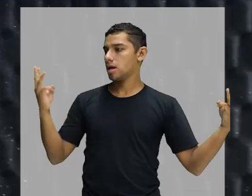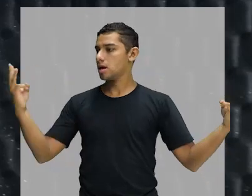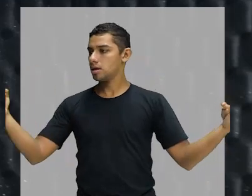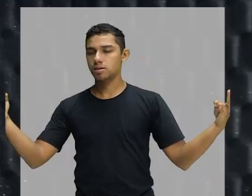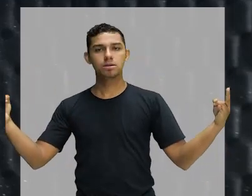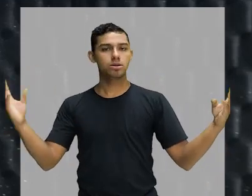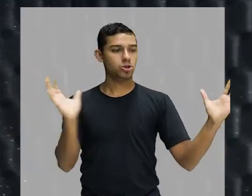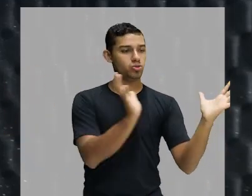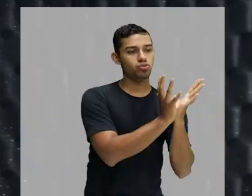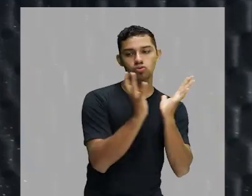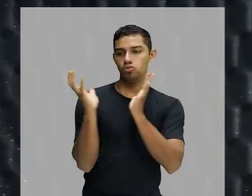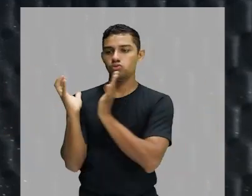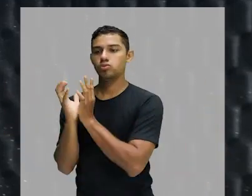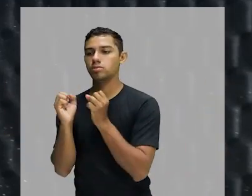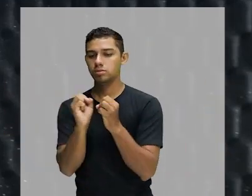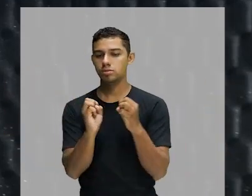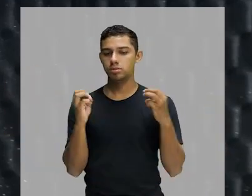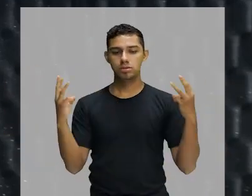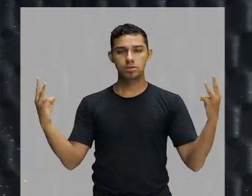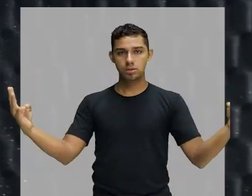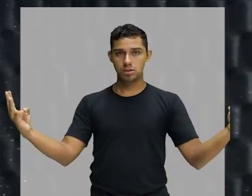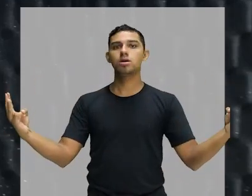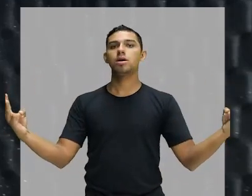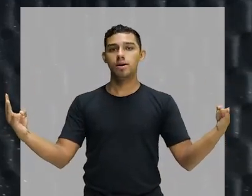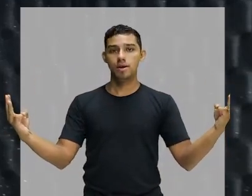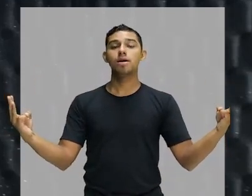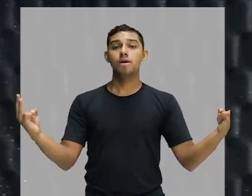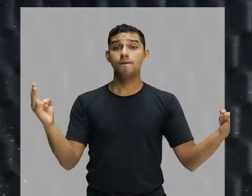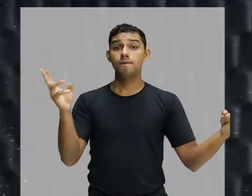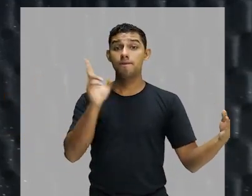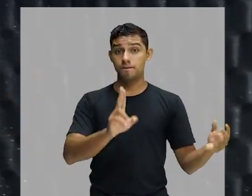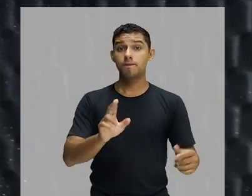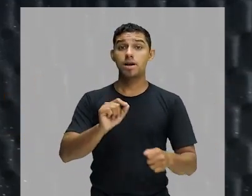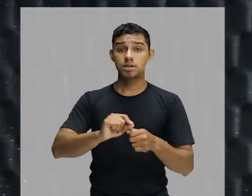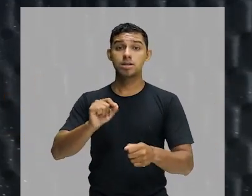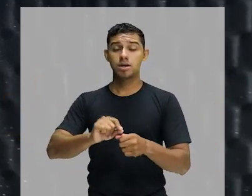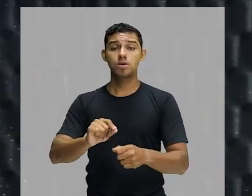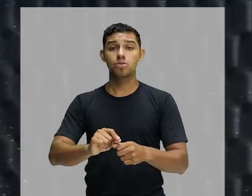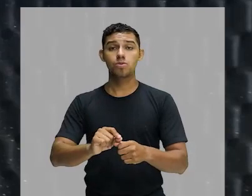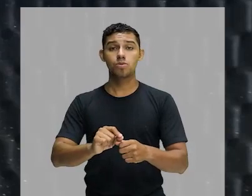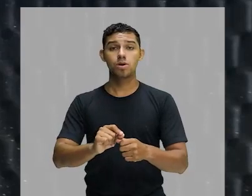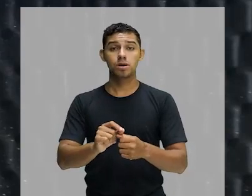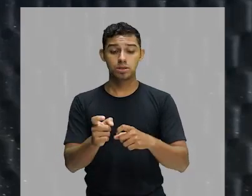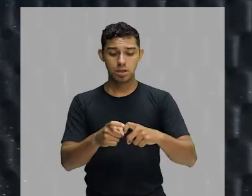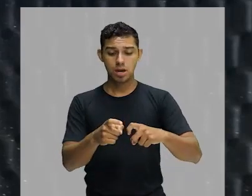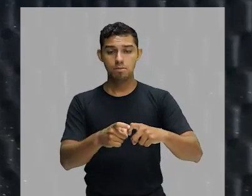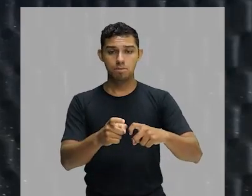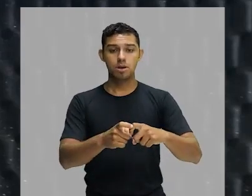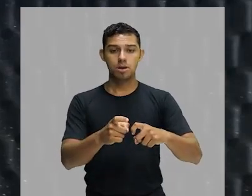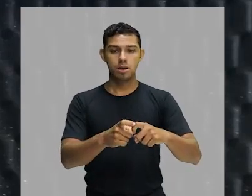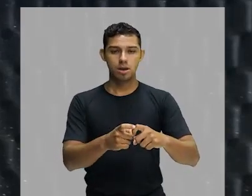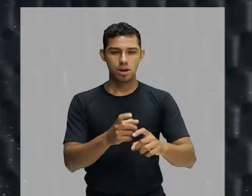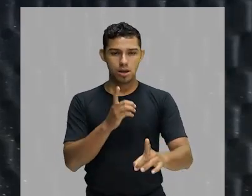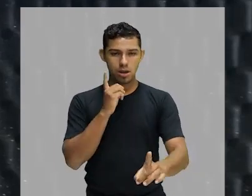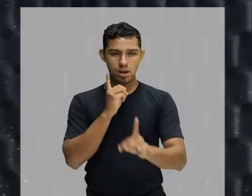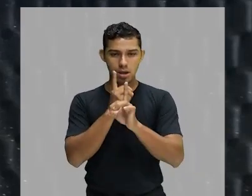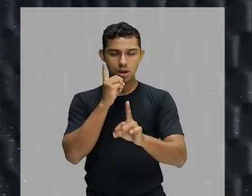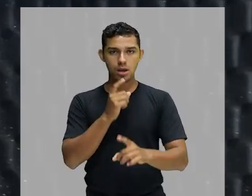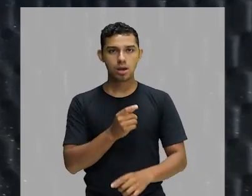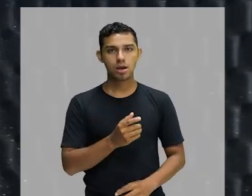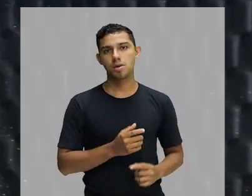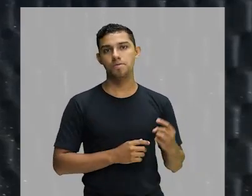B. Esses vão se submeter ao exame antidoping. Tá certo? Então, se de repente esse